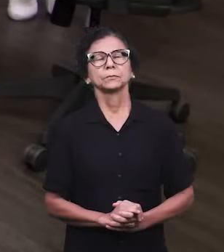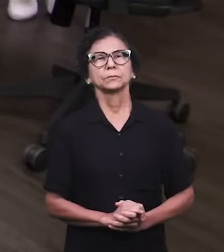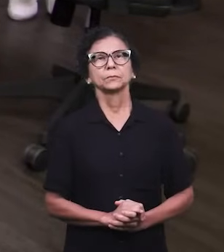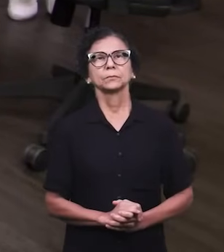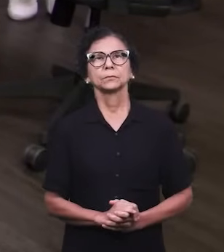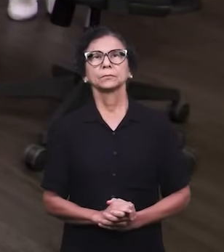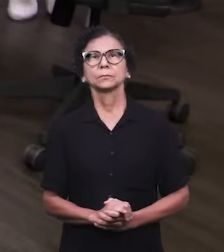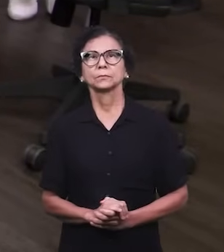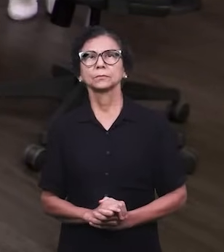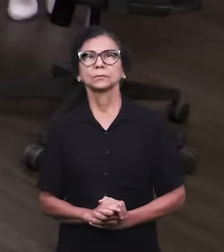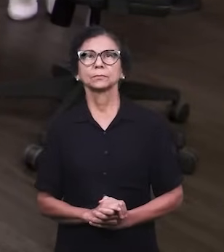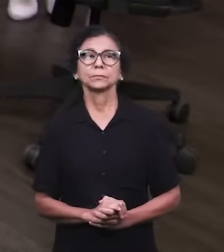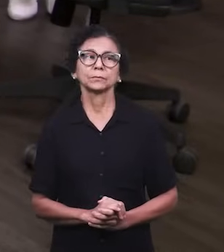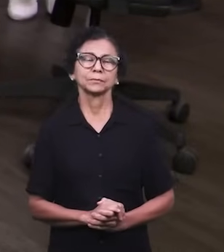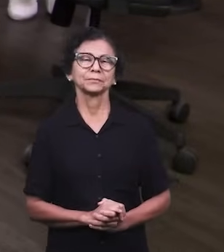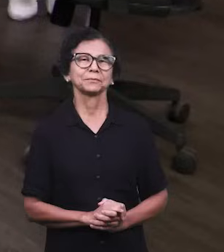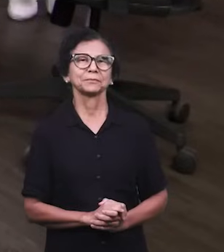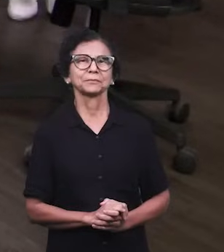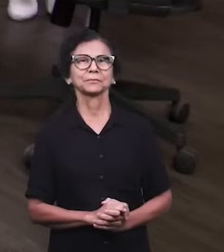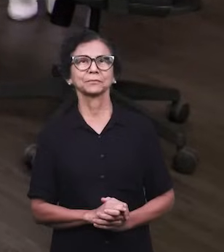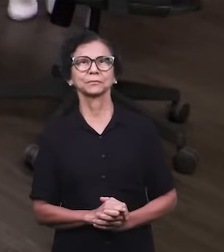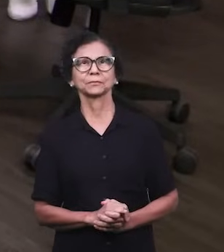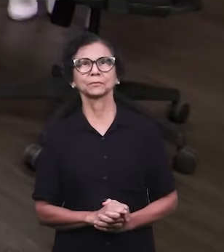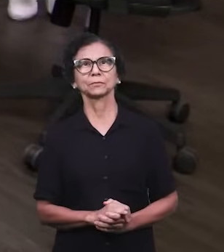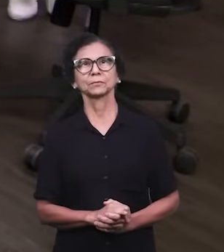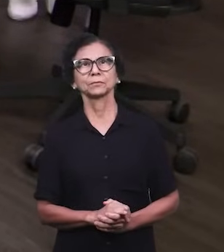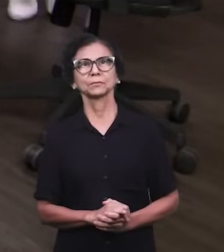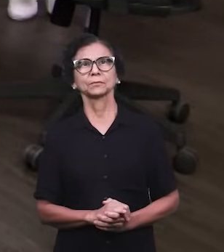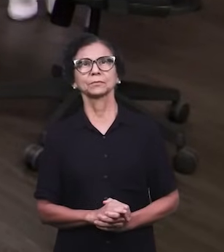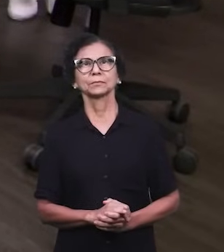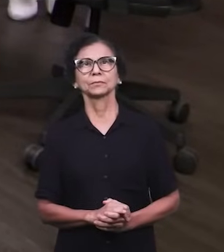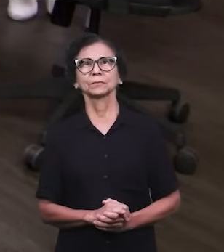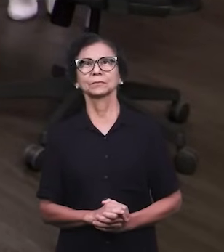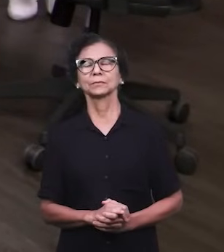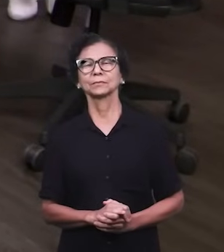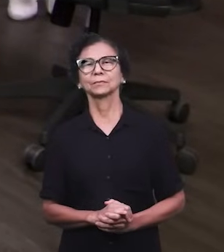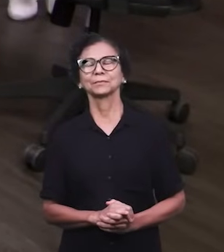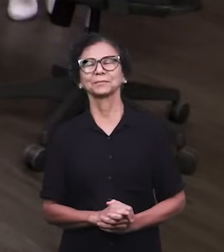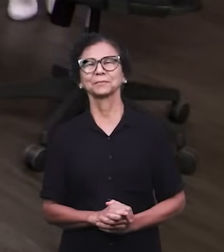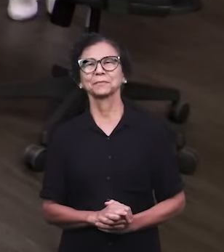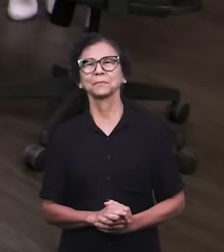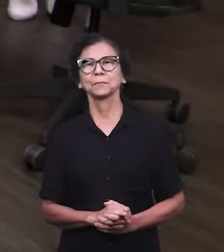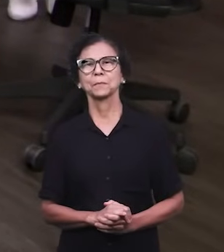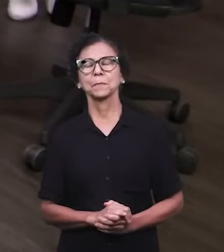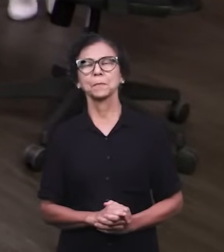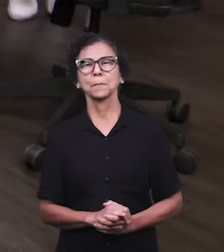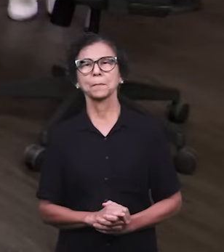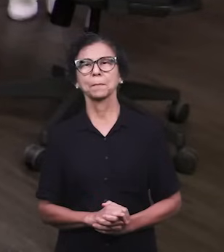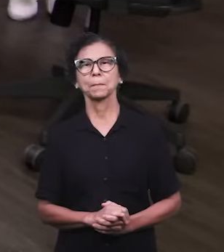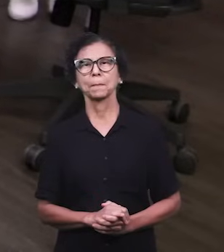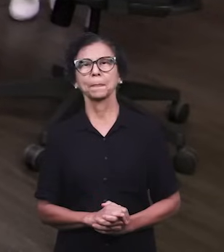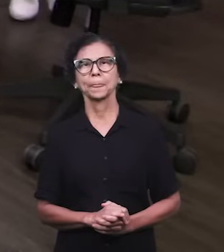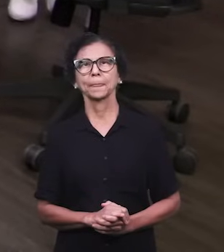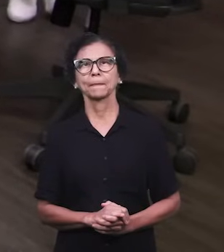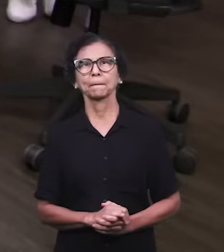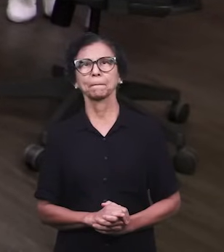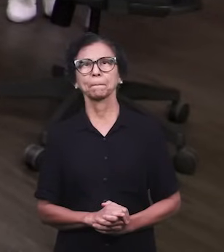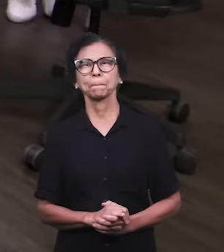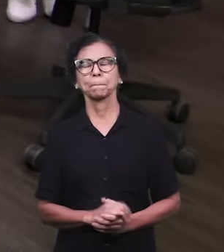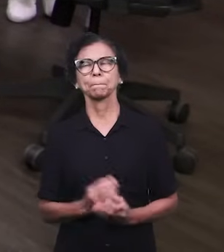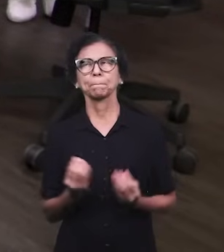eu era mais jovem. Mais jovem, né? Quando eu era mais jovem. Não, eu gosto do pastor Gilson porque ele sempre ensina pra gente em